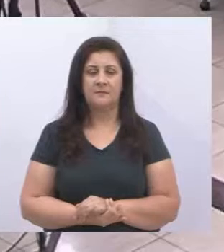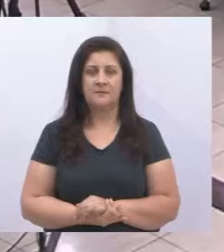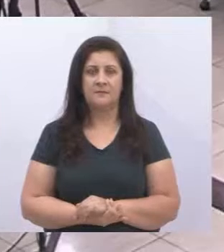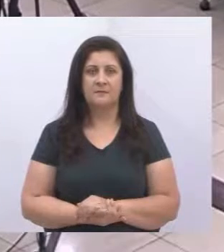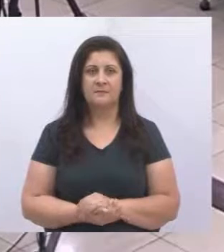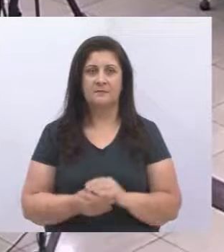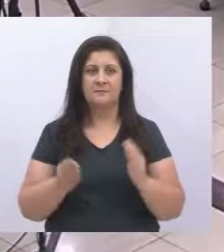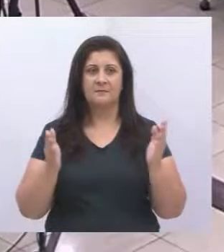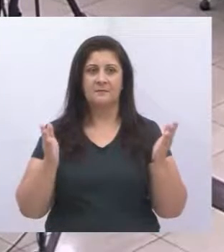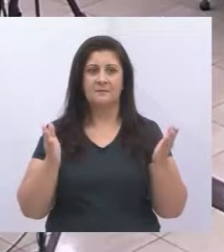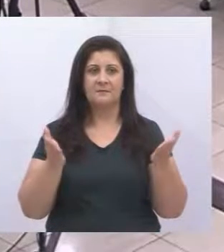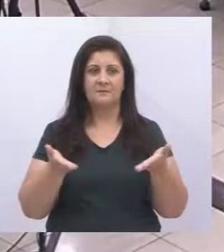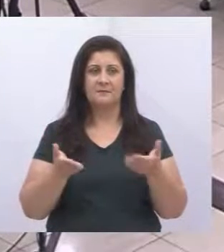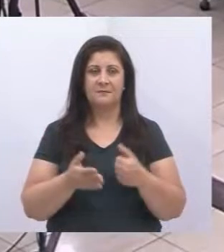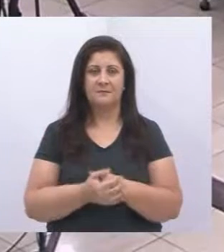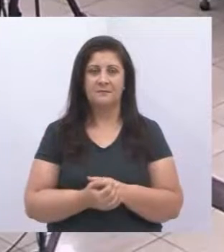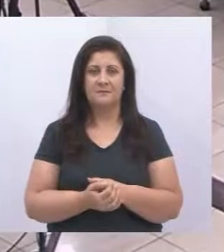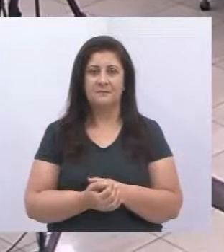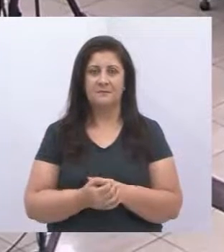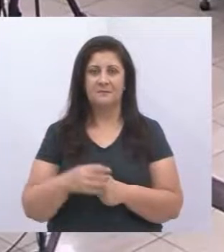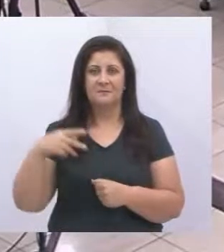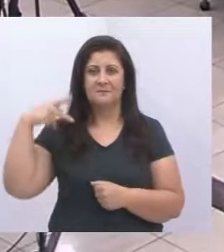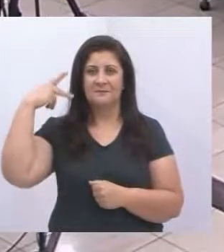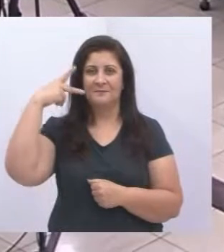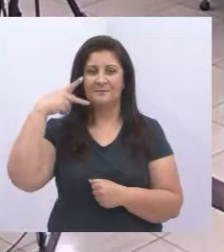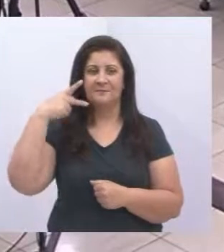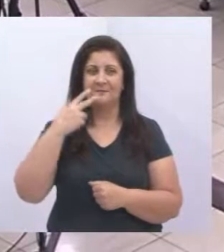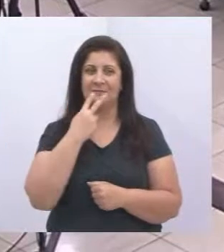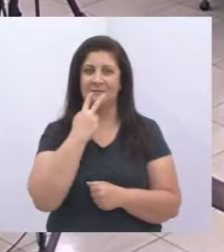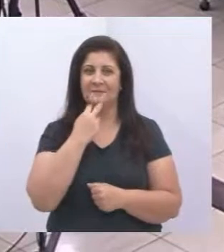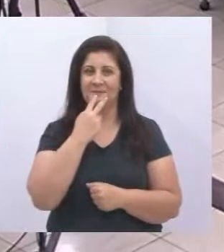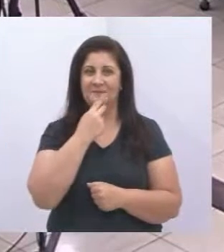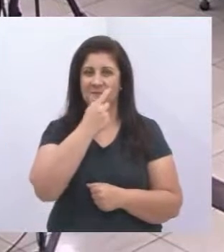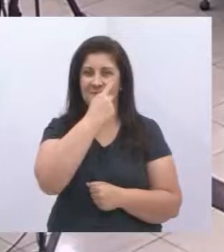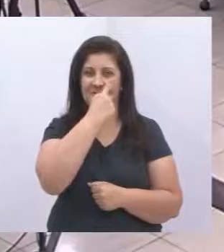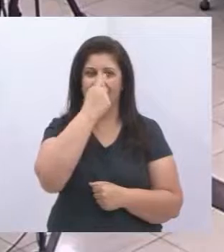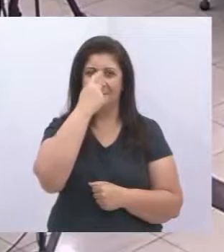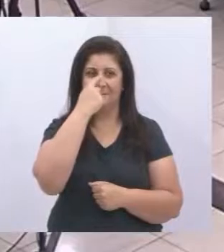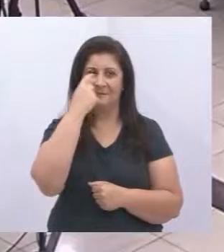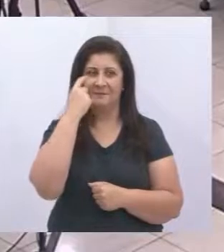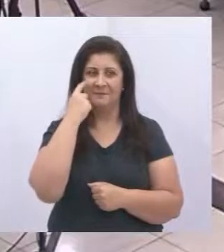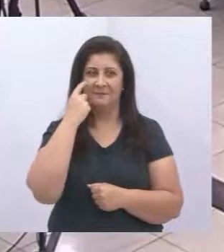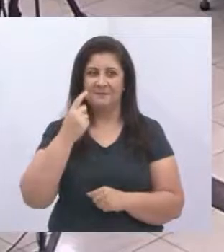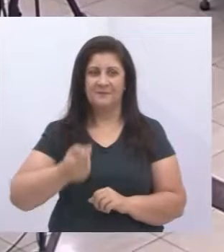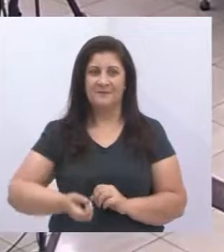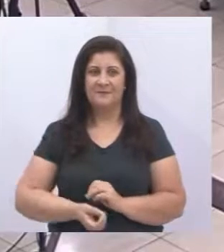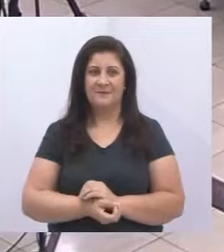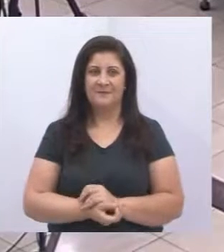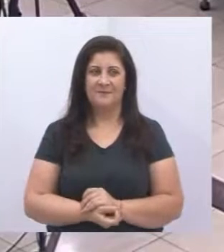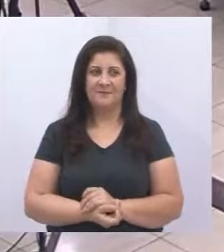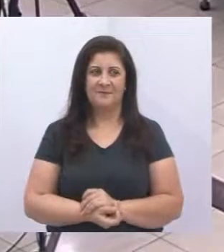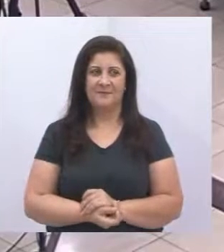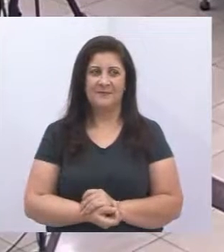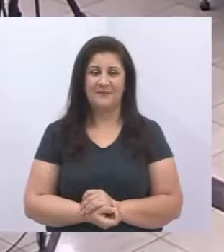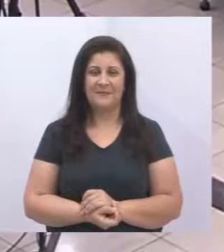Com a palavra, o vereador Valmir do Parque Meia Lua.